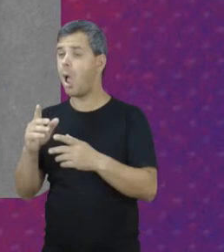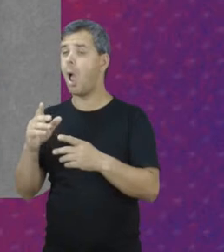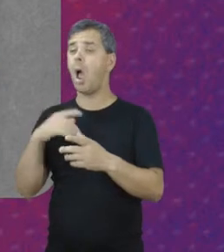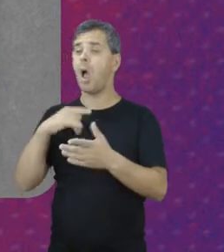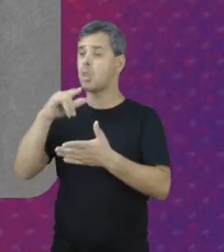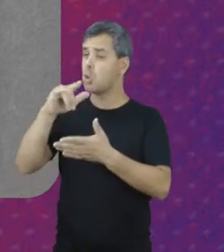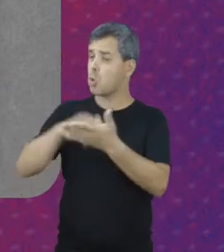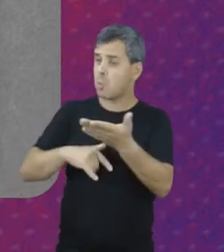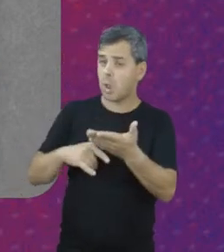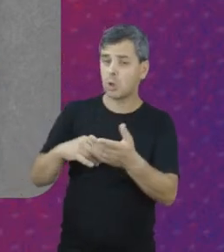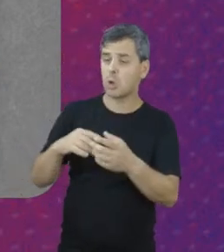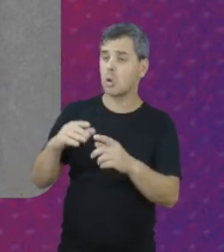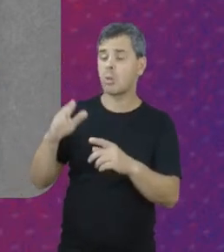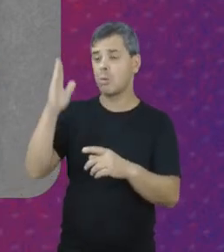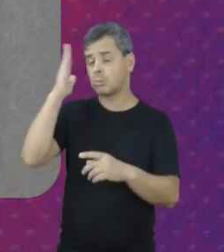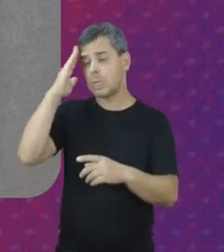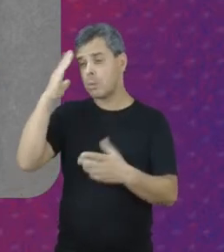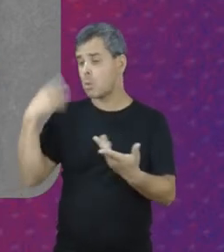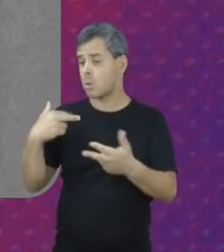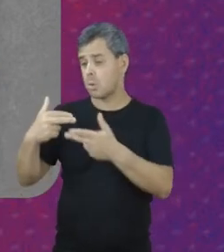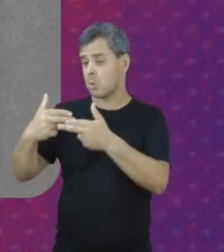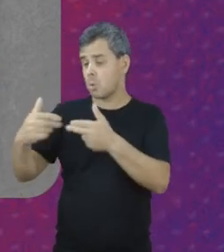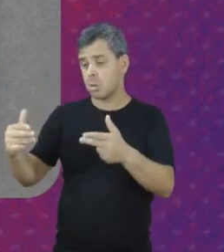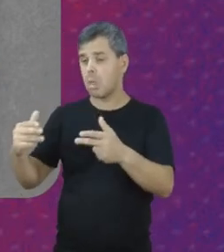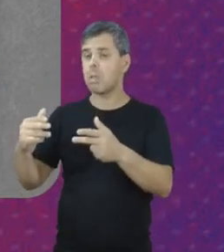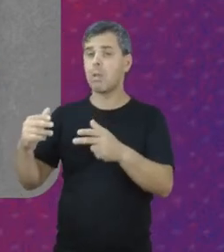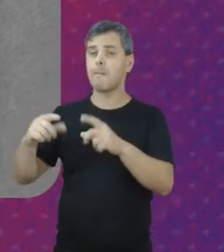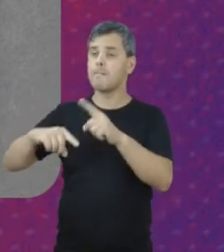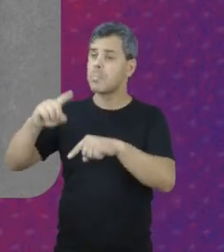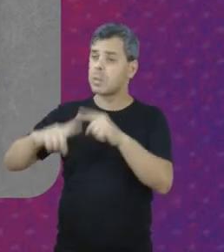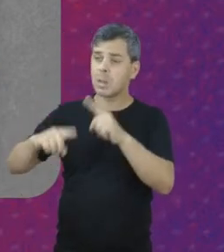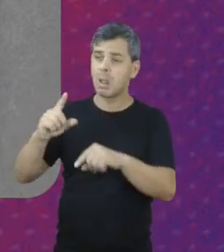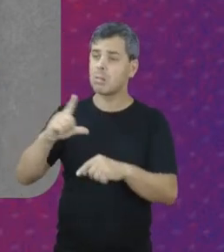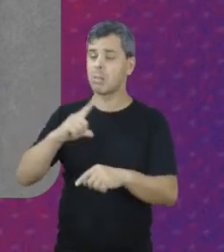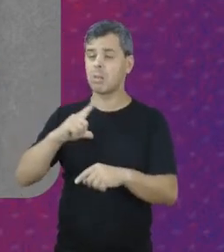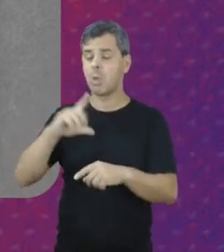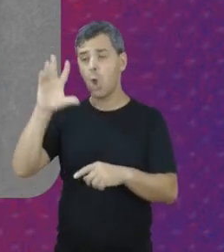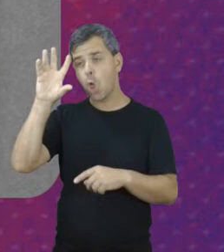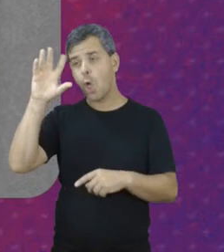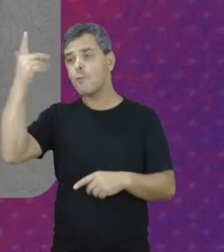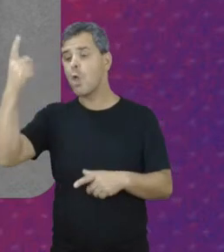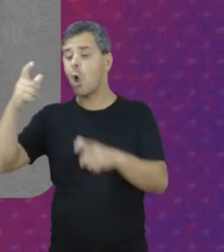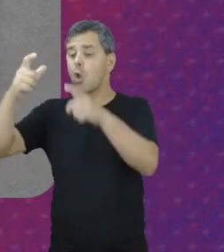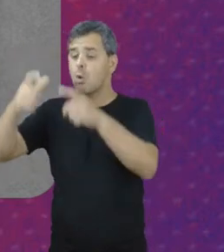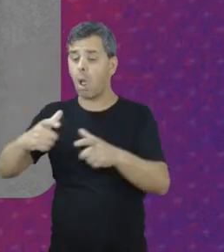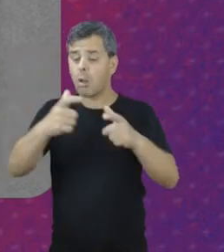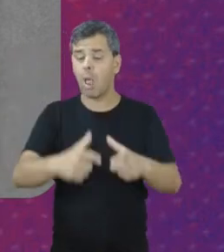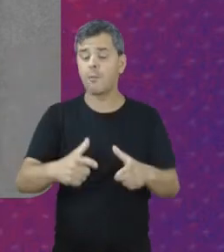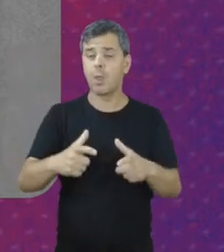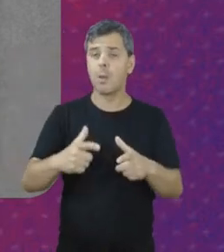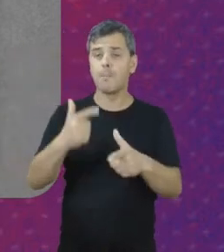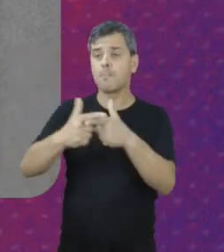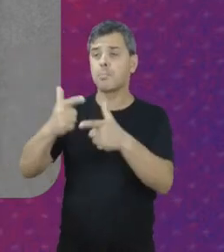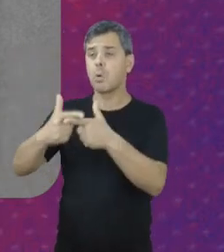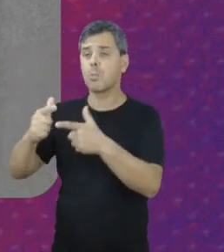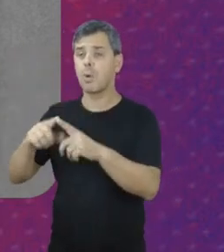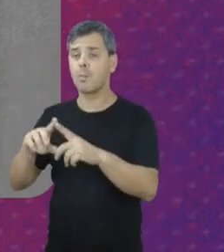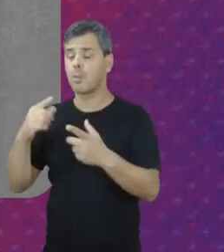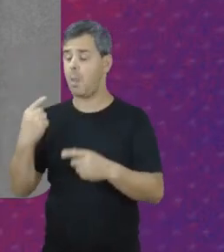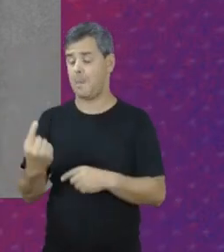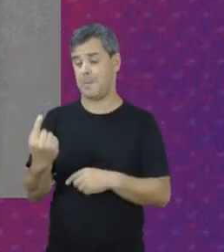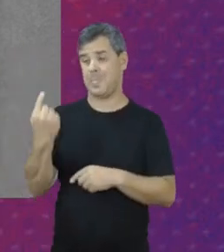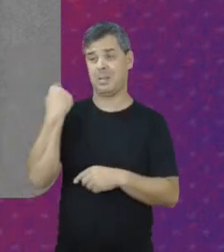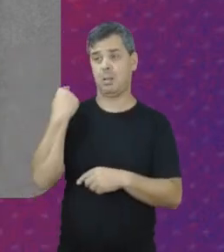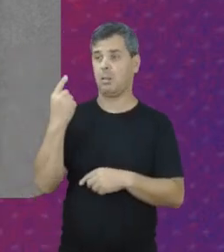ela não sabe quantos bens tem a família, né? Ela não sabe com quem resolver ou onde resolver. A gente acha que isso é uma questão do passado,